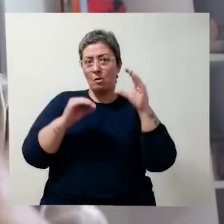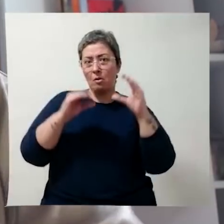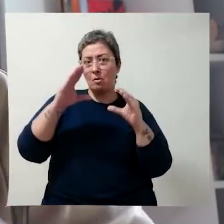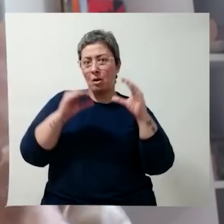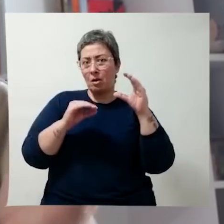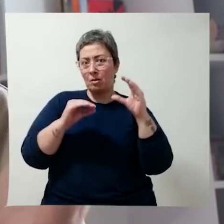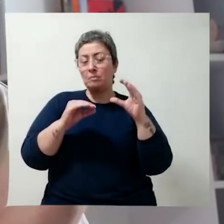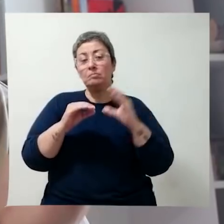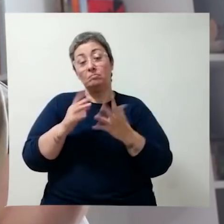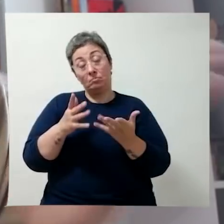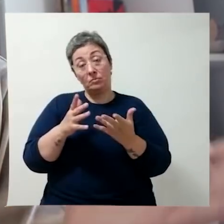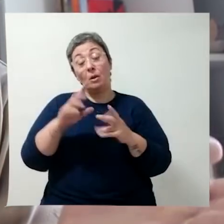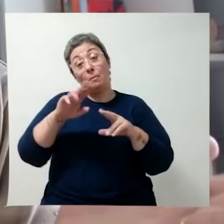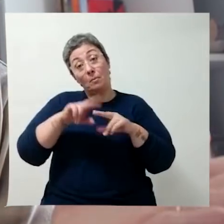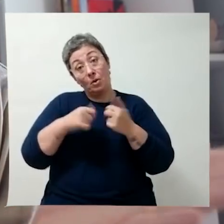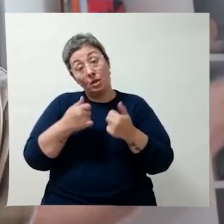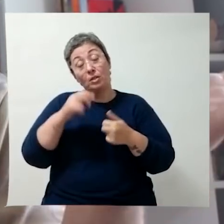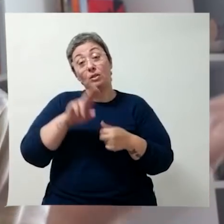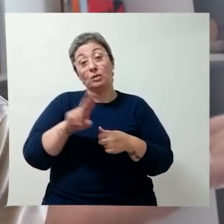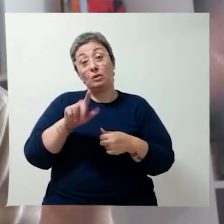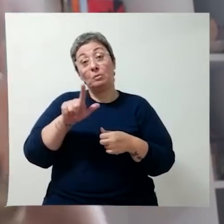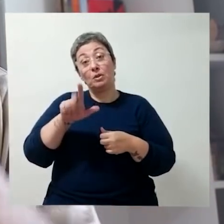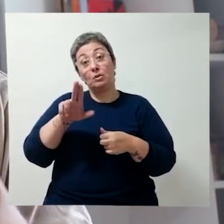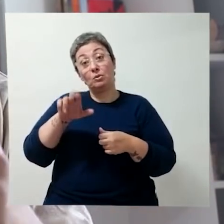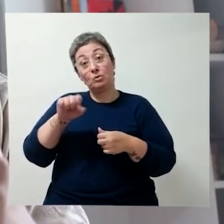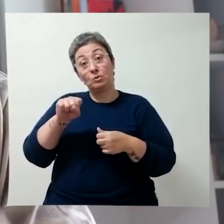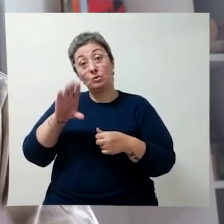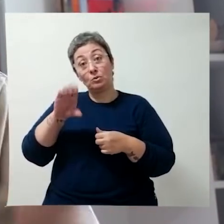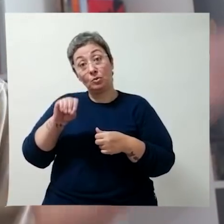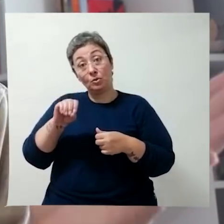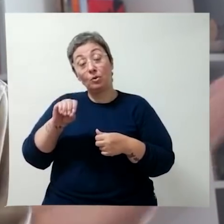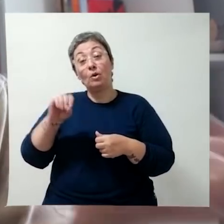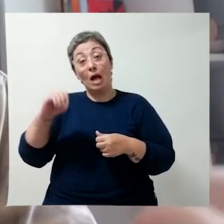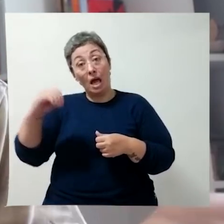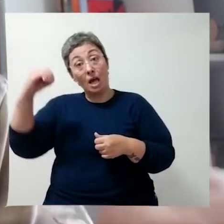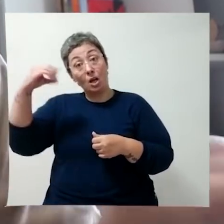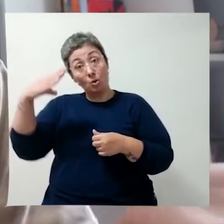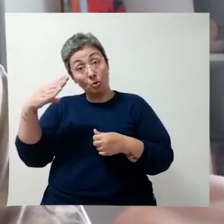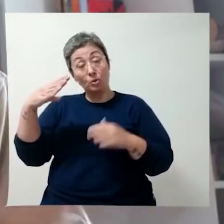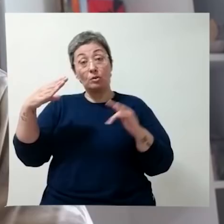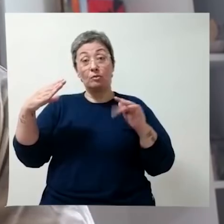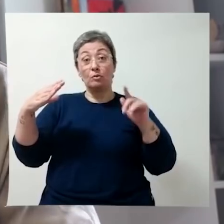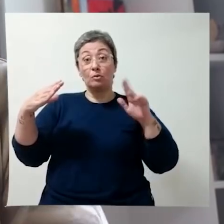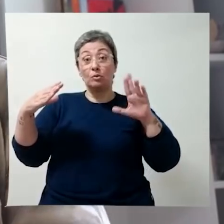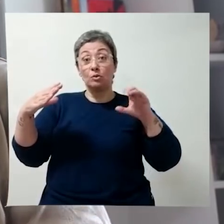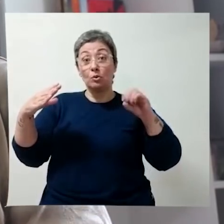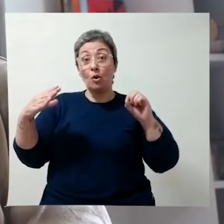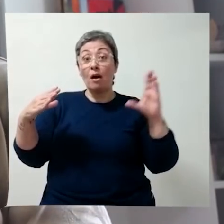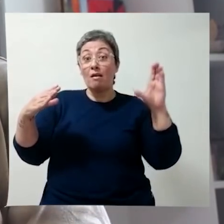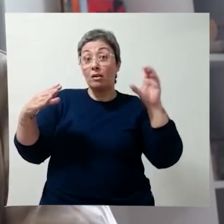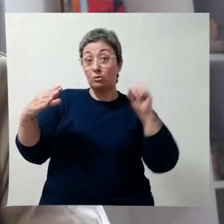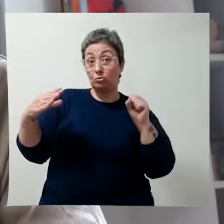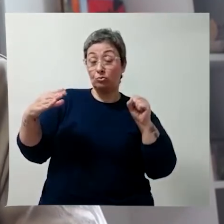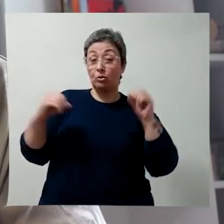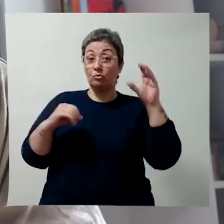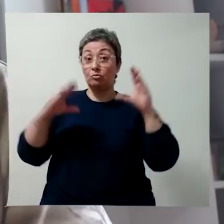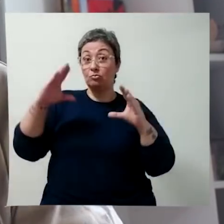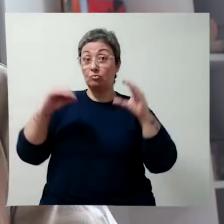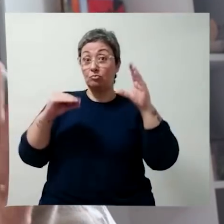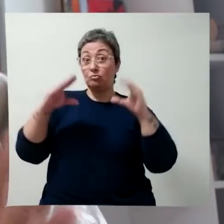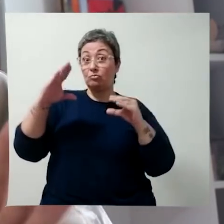noite, meio claro, meio escuro. Por isso, lusco-fusco. Lusco vem de luz, claro, e fusco de escuridão, de